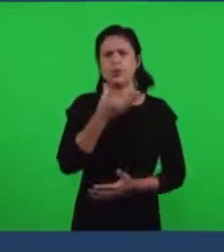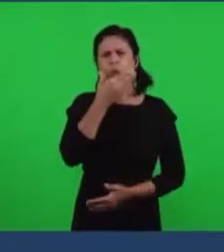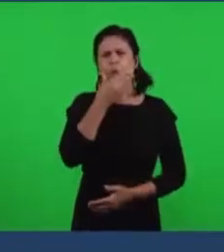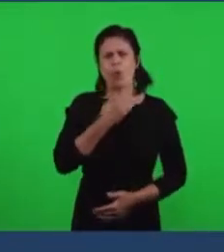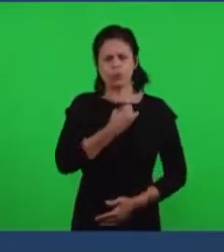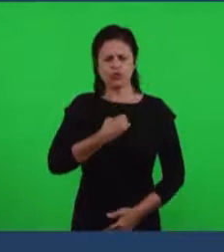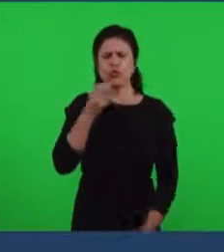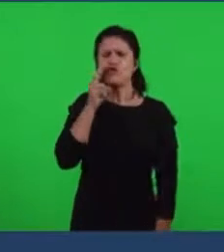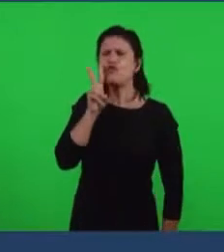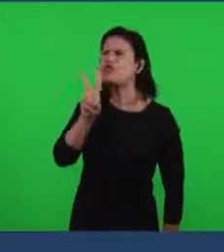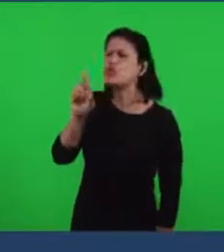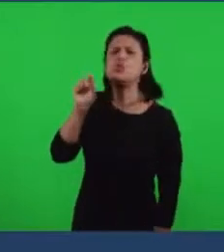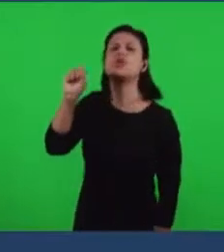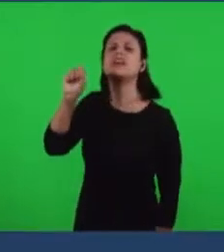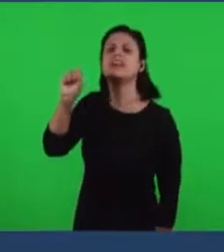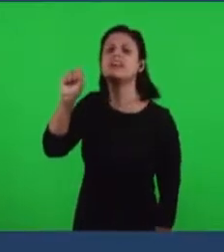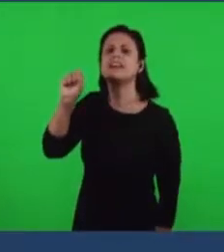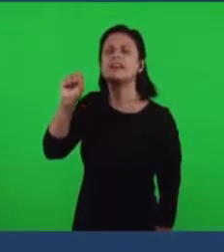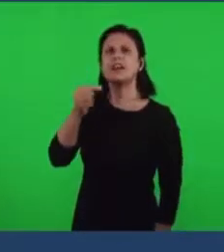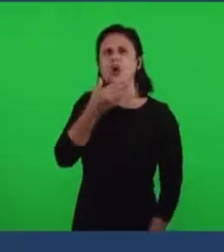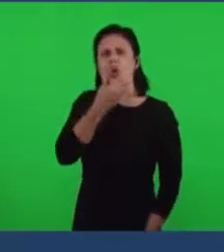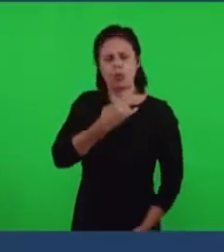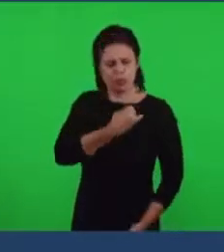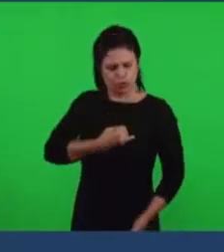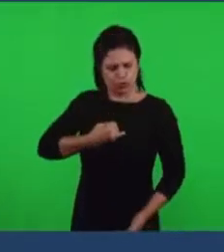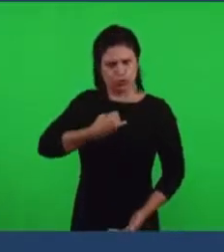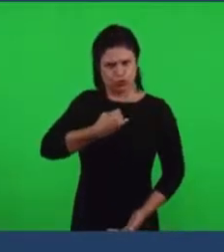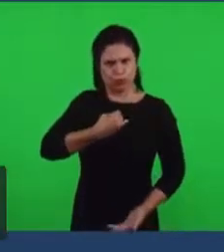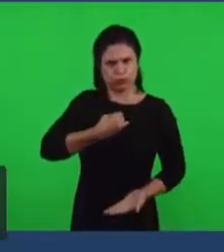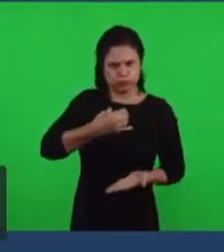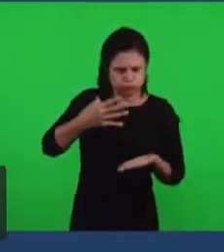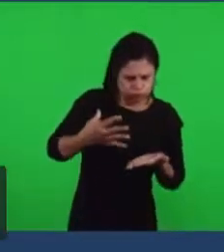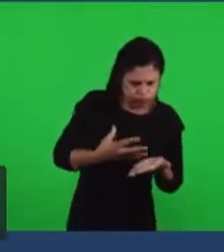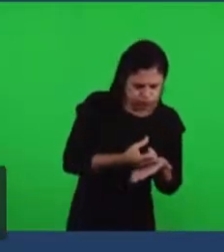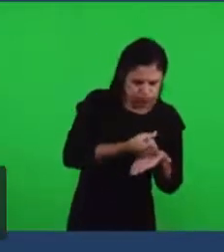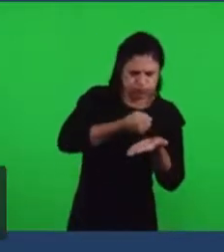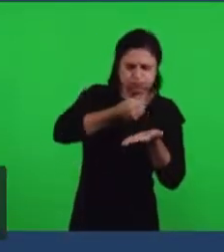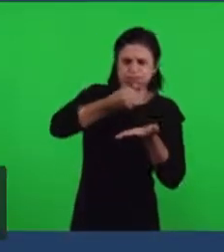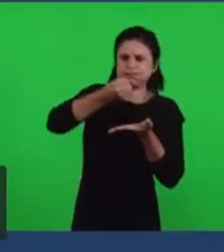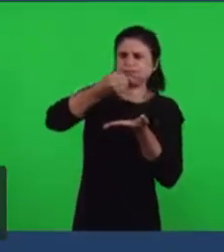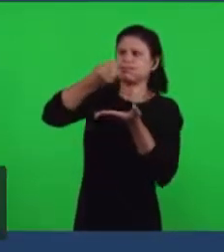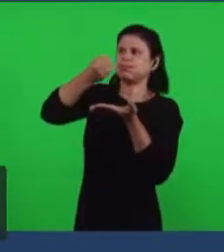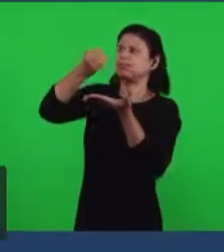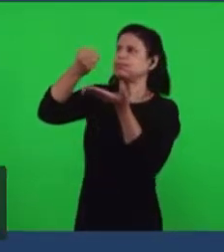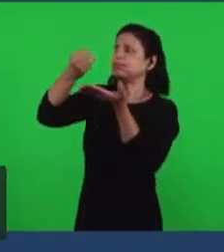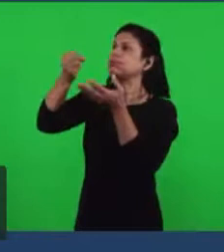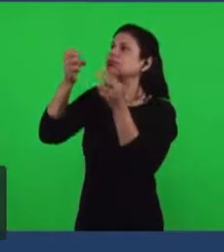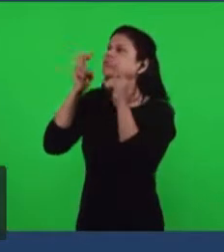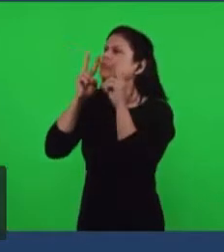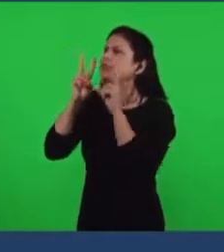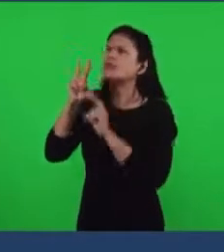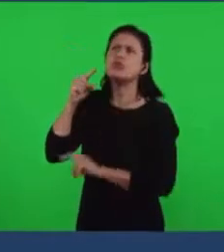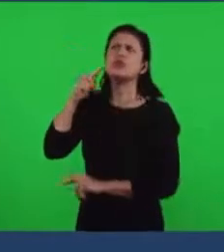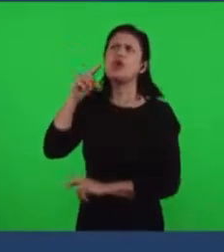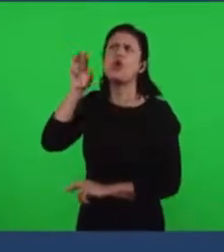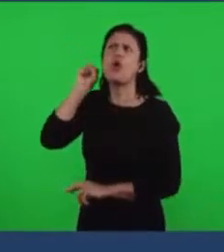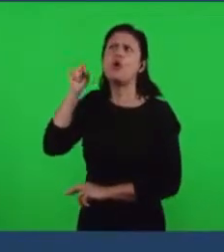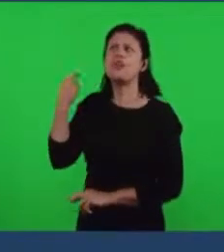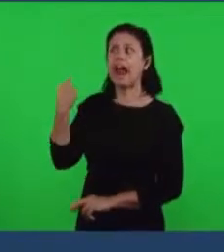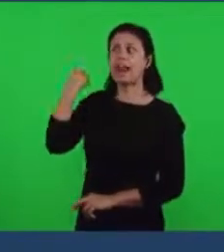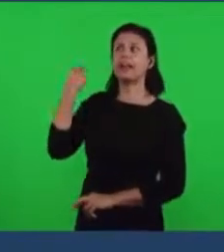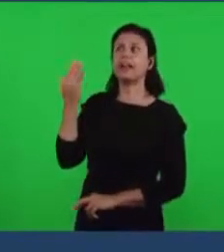viu ele diz acendeu fui arrebatado no espírito no dia do senhor e ouvir de trás de mim é uma grande